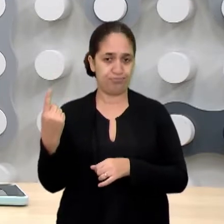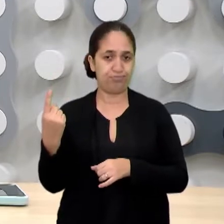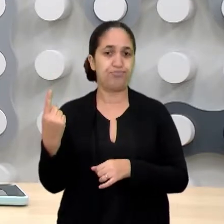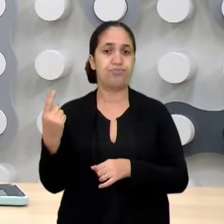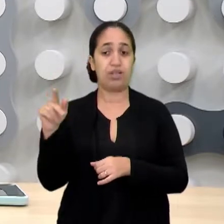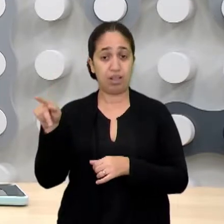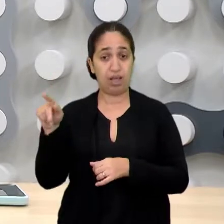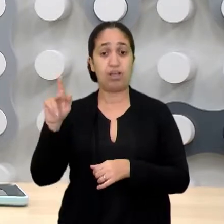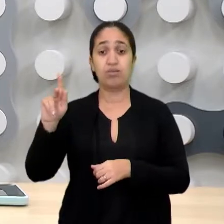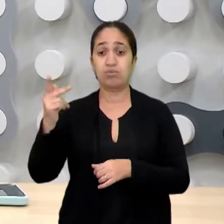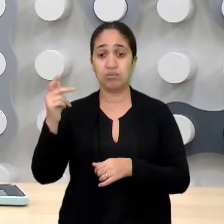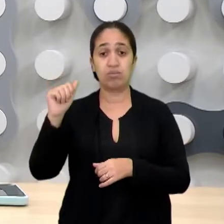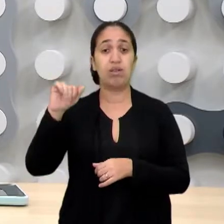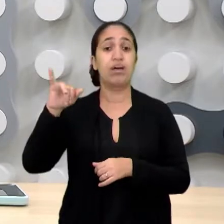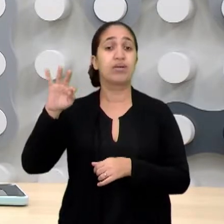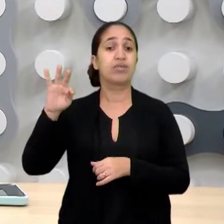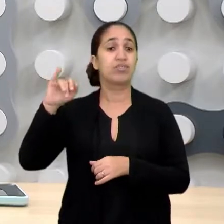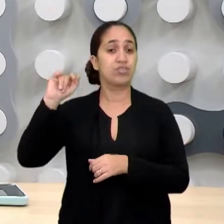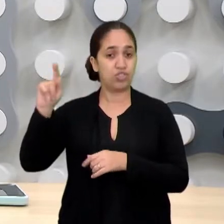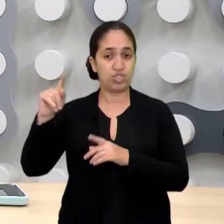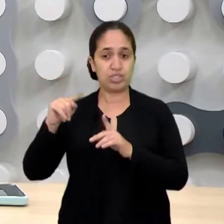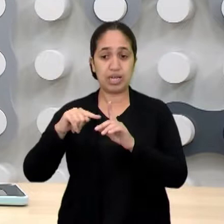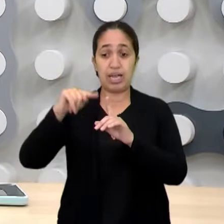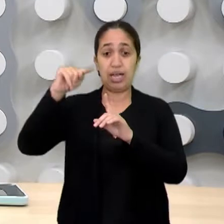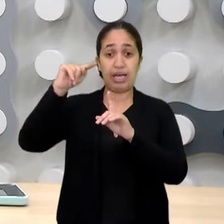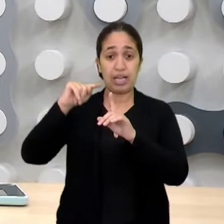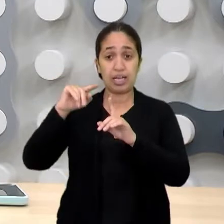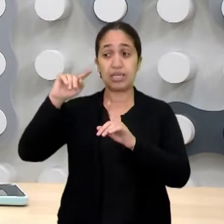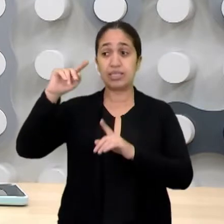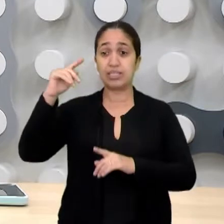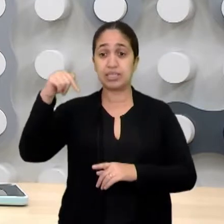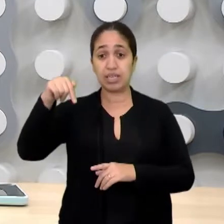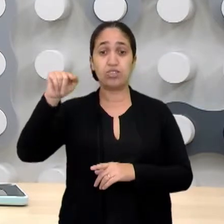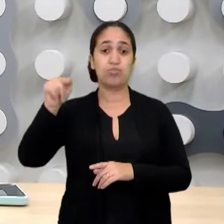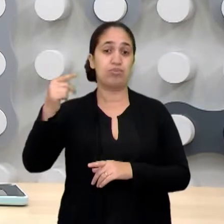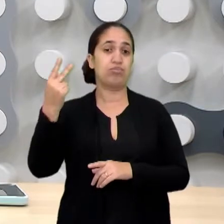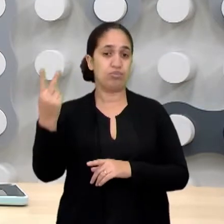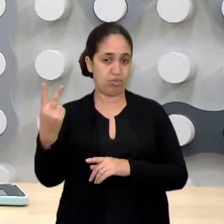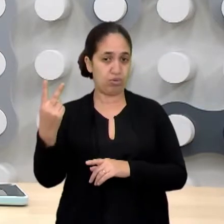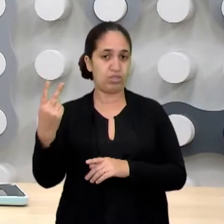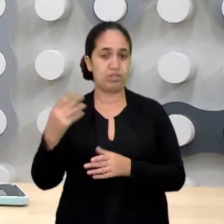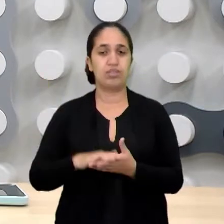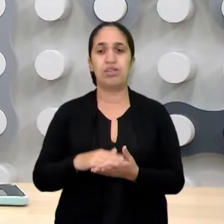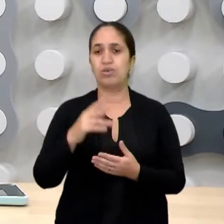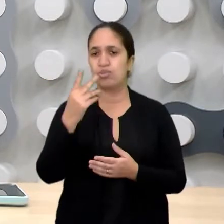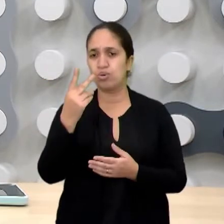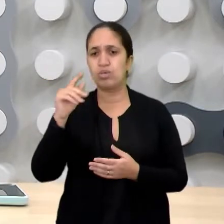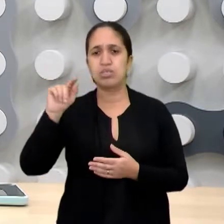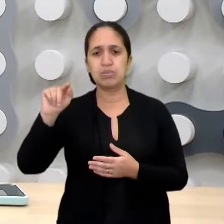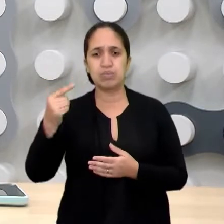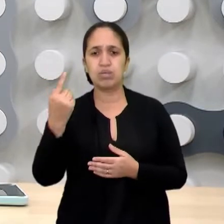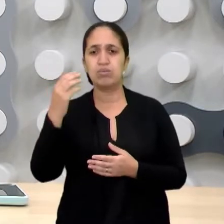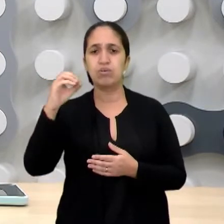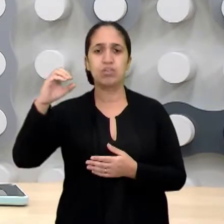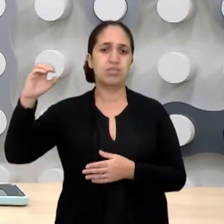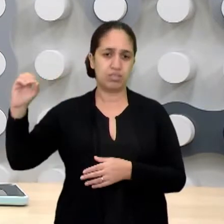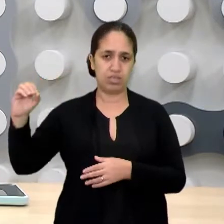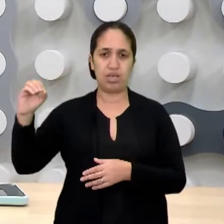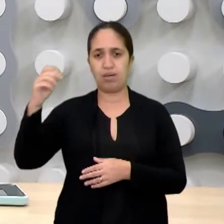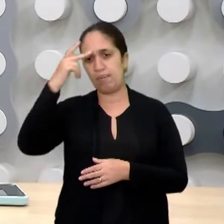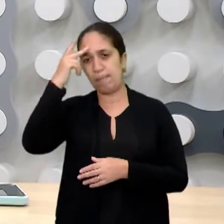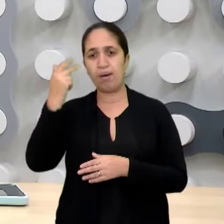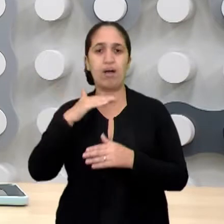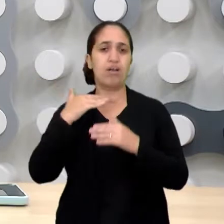de 7.2 na escala Richter, né, mas teve aí em torno aí de 2.100 mortos, né? Então ele foi até